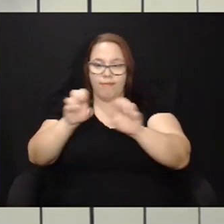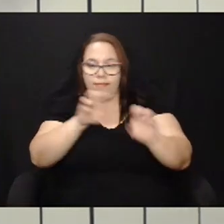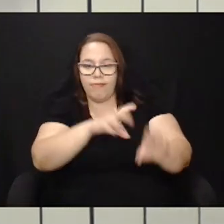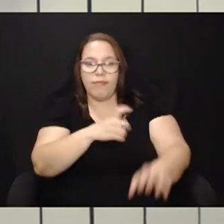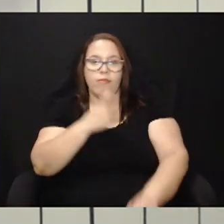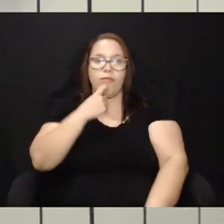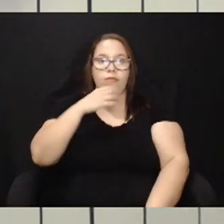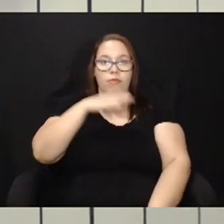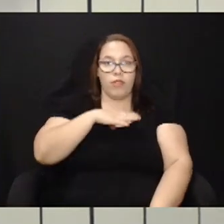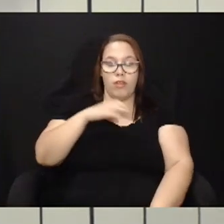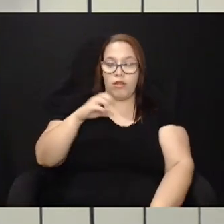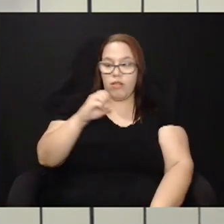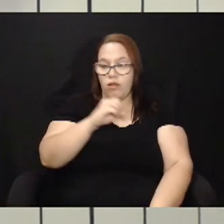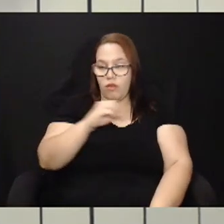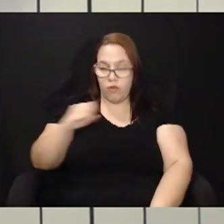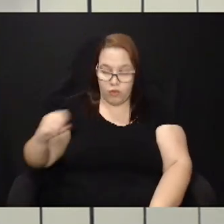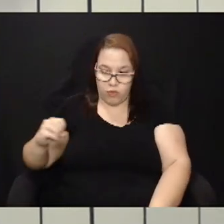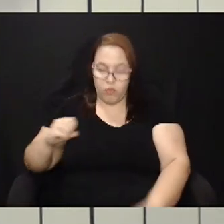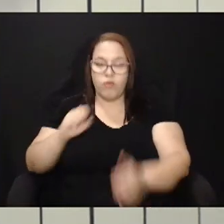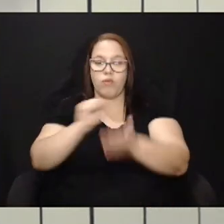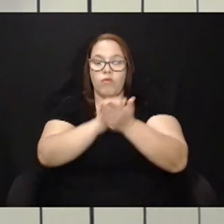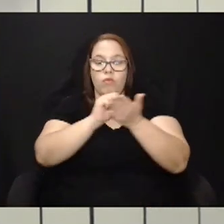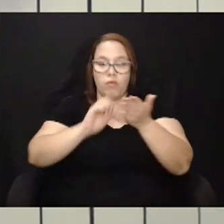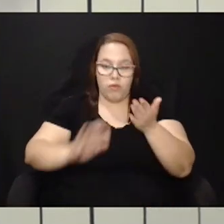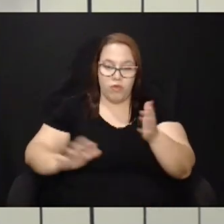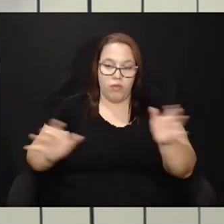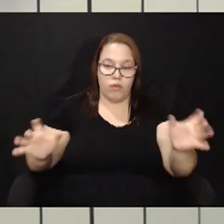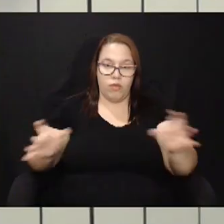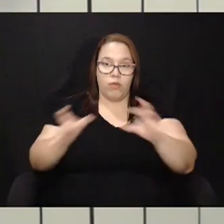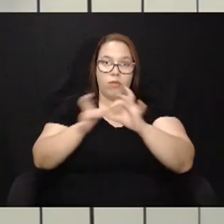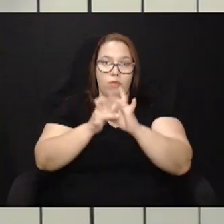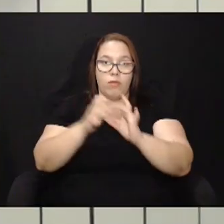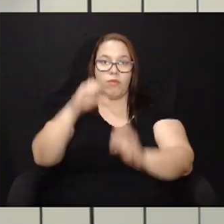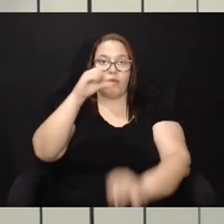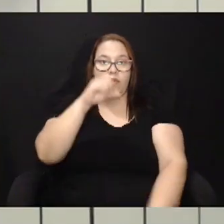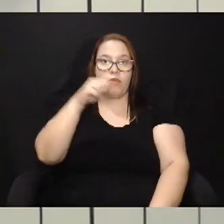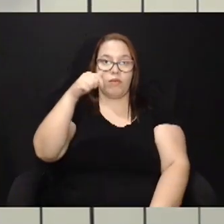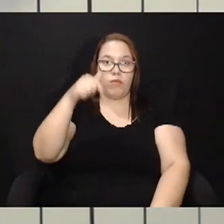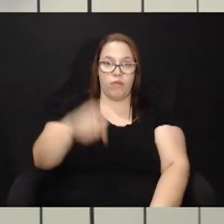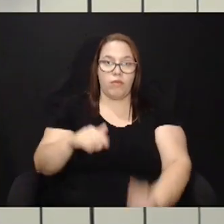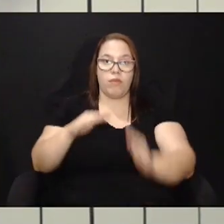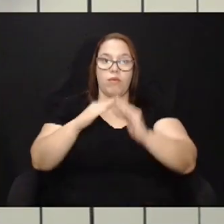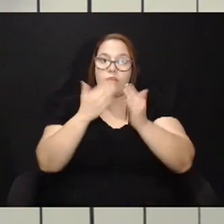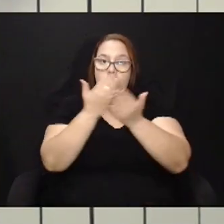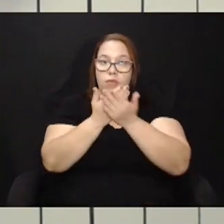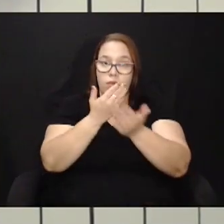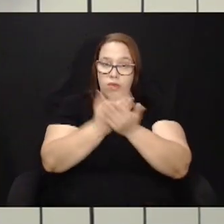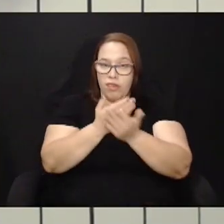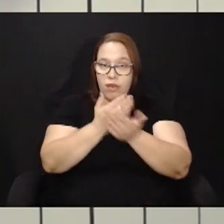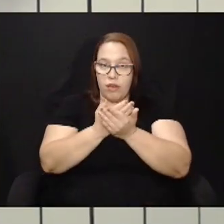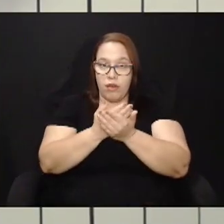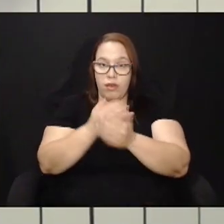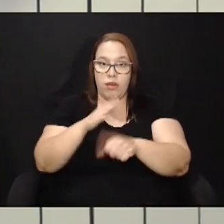Oeste. Esta atividade vai reunir 97 escolas estaduais, são mais de 5.000 estudantes.